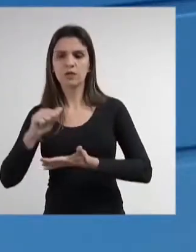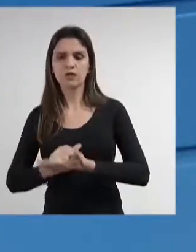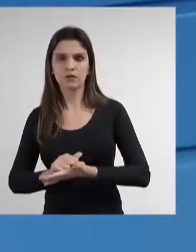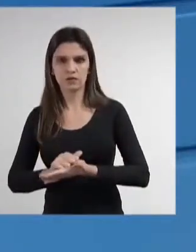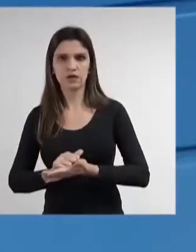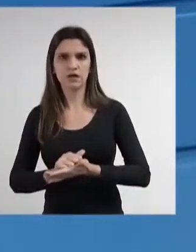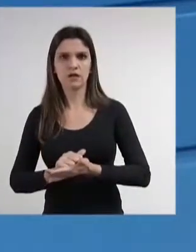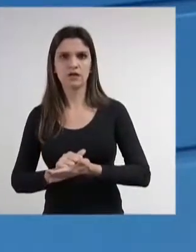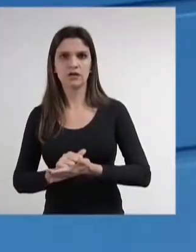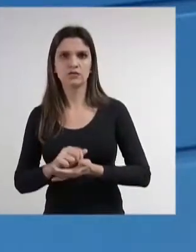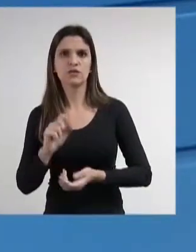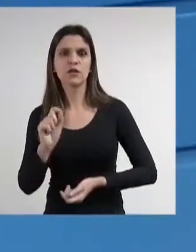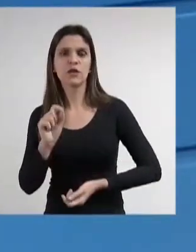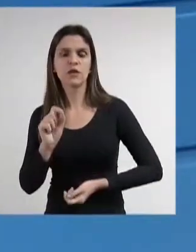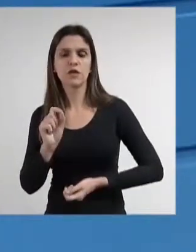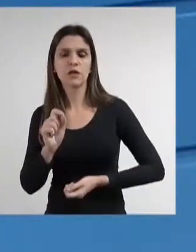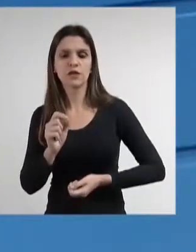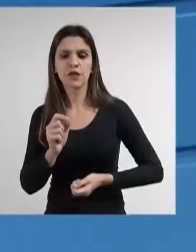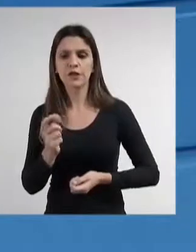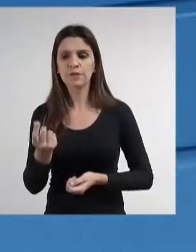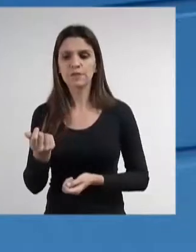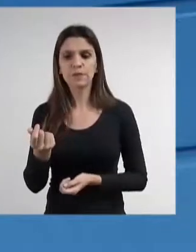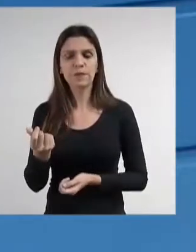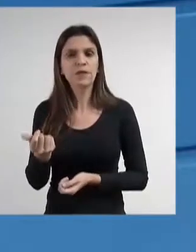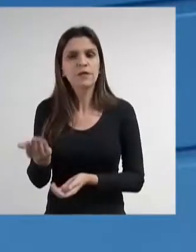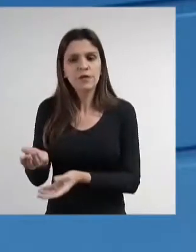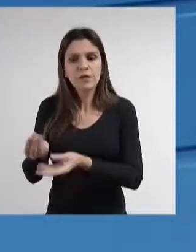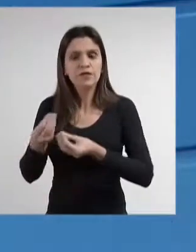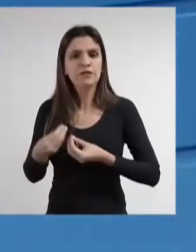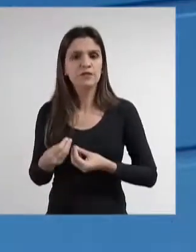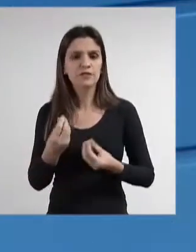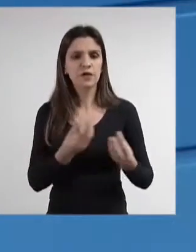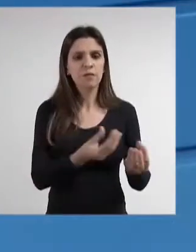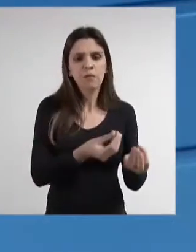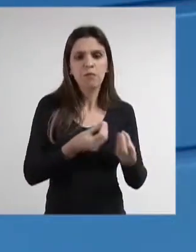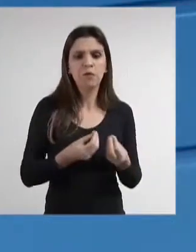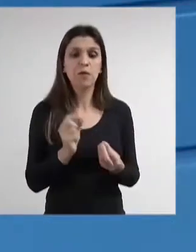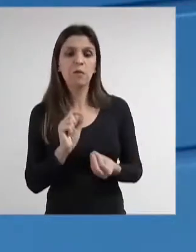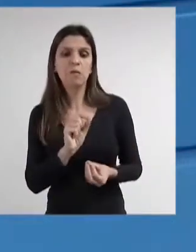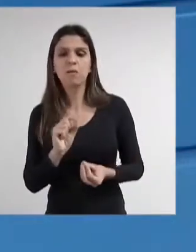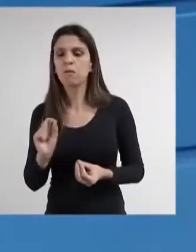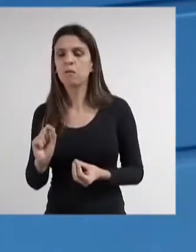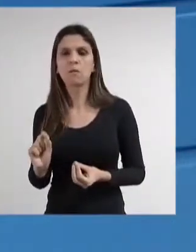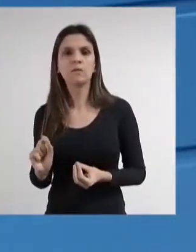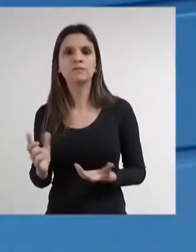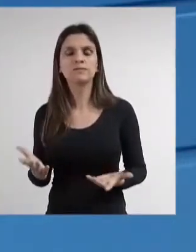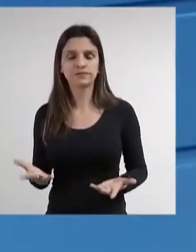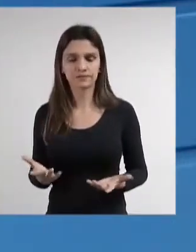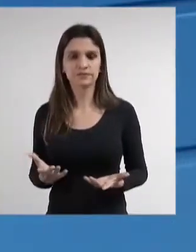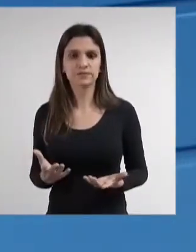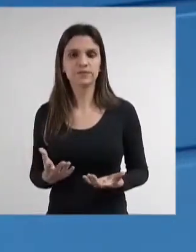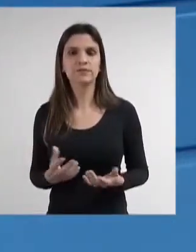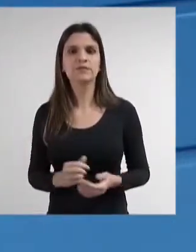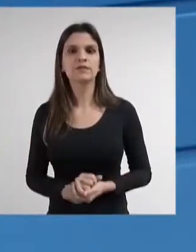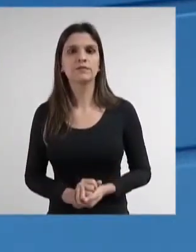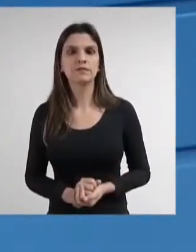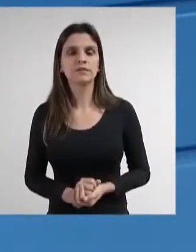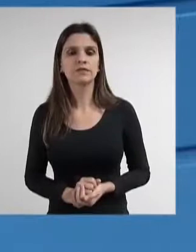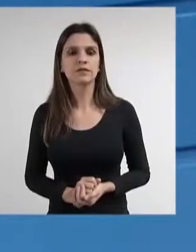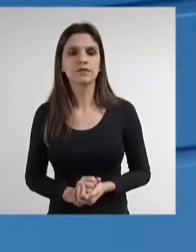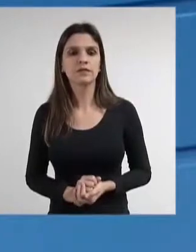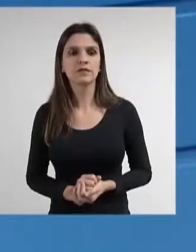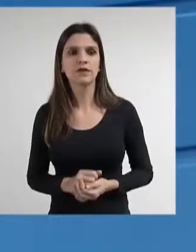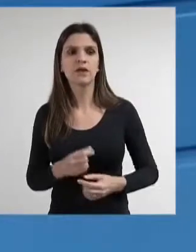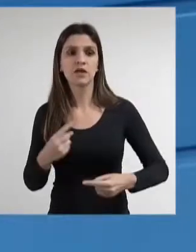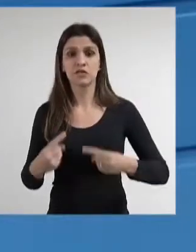as explicações, elas são fundamentais, como bem cobrado por Vossa Excelência, que não pertence à questão partidária ou à base